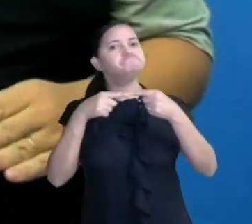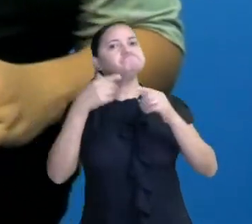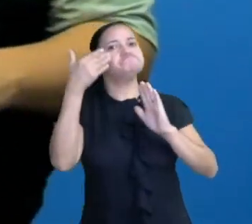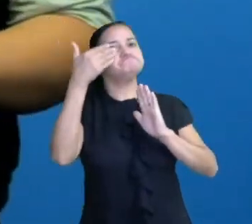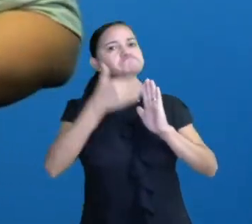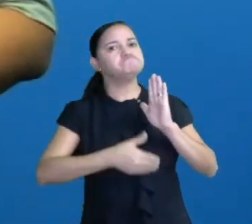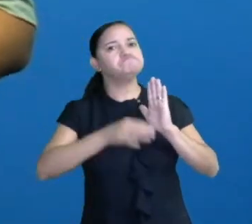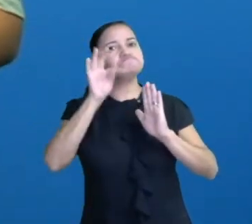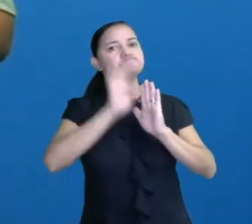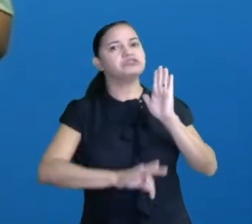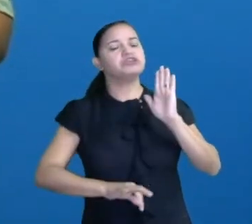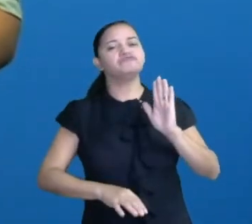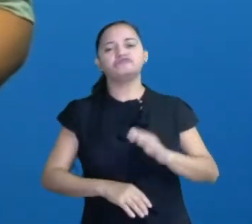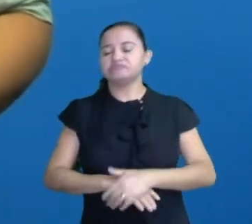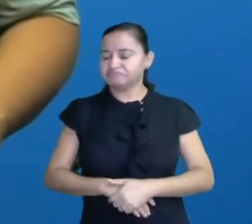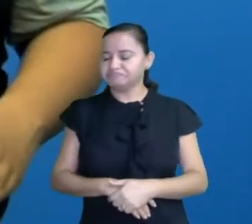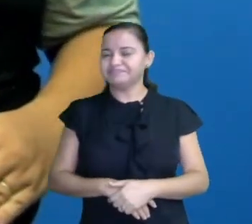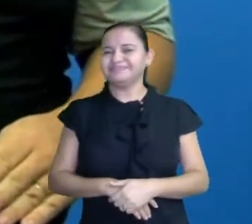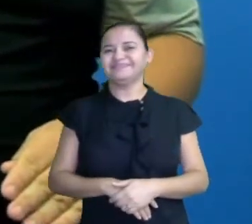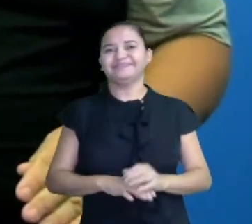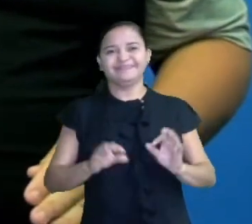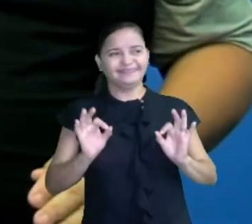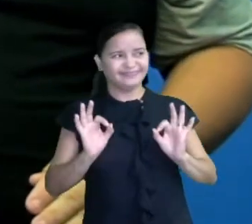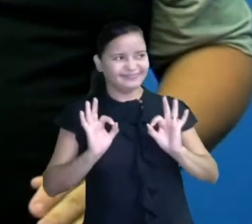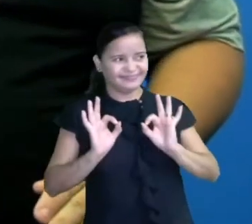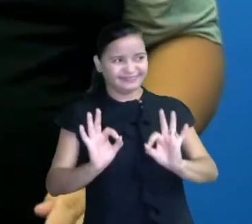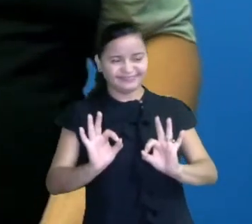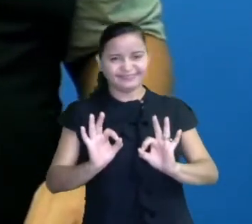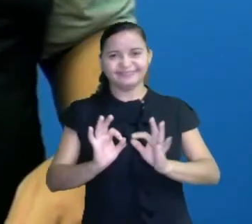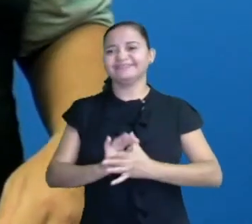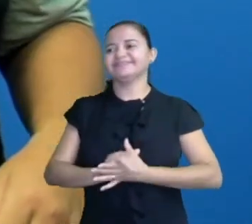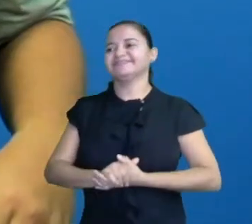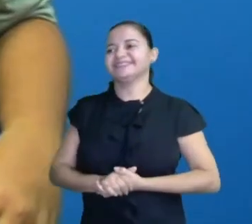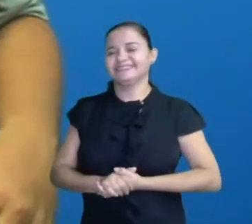várias delas. Correto?